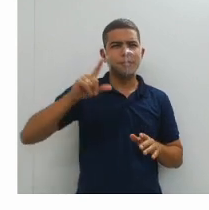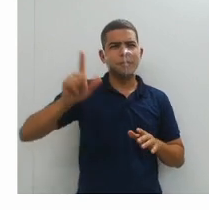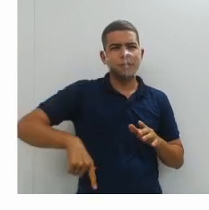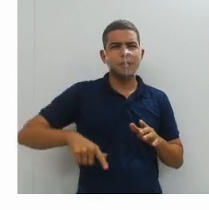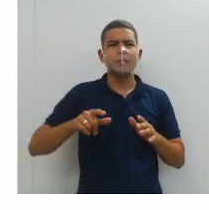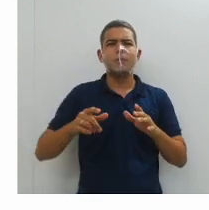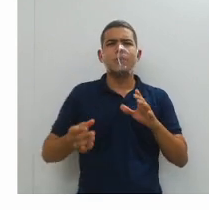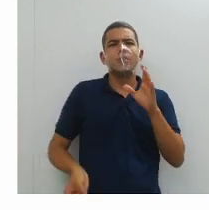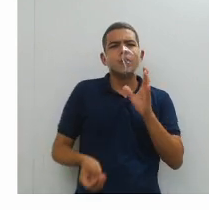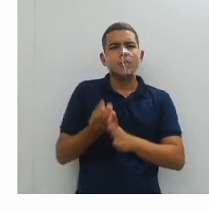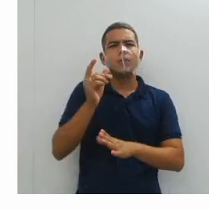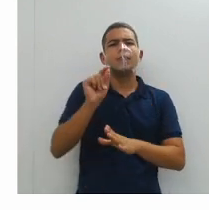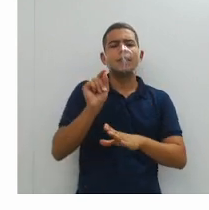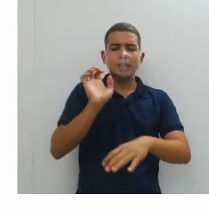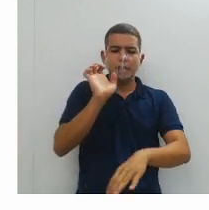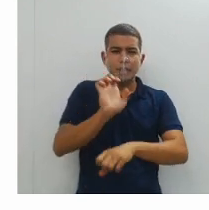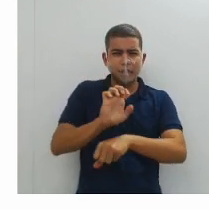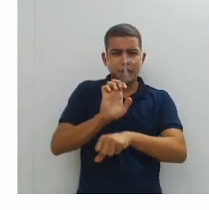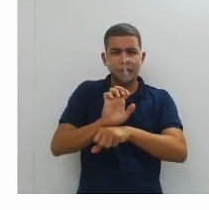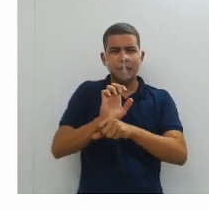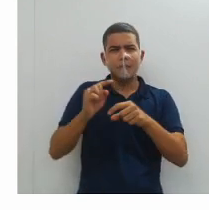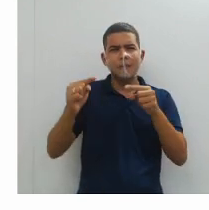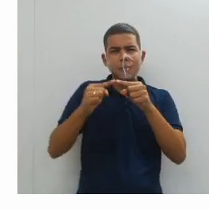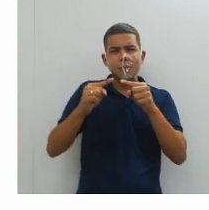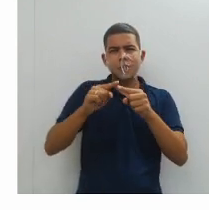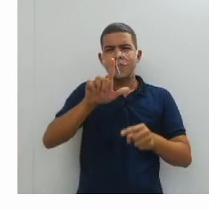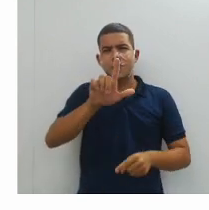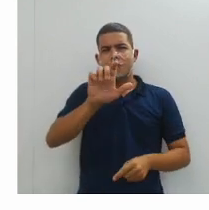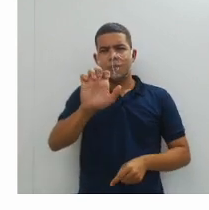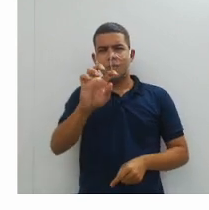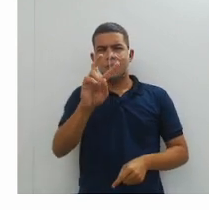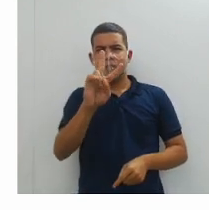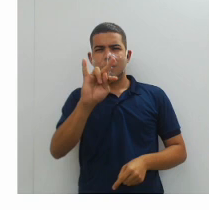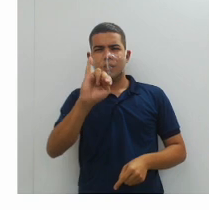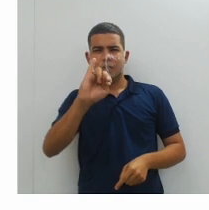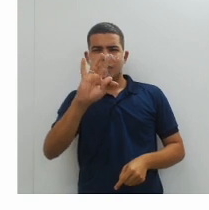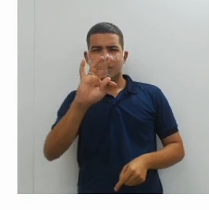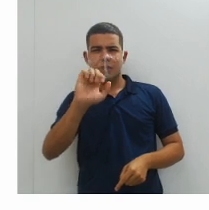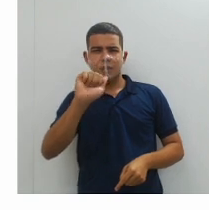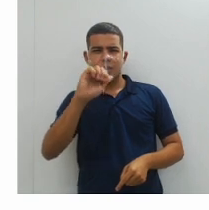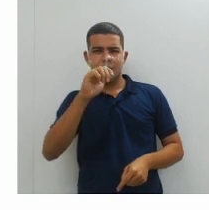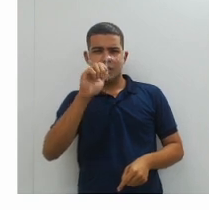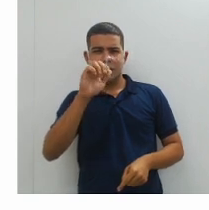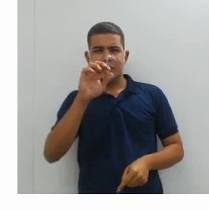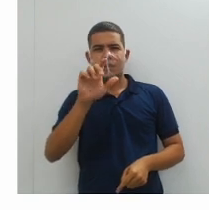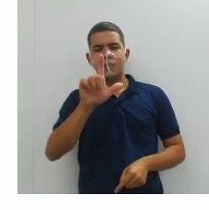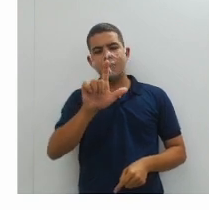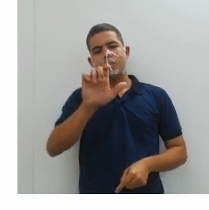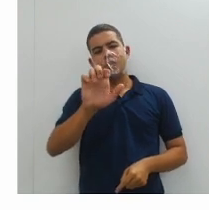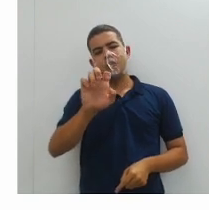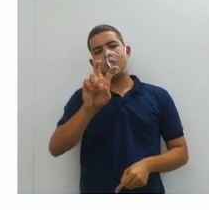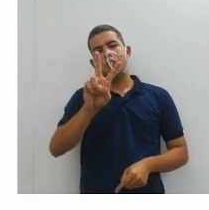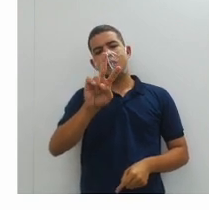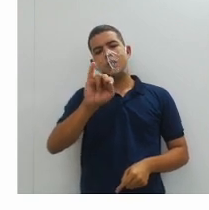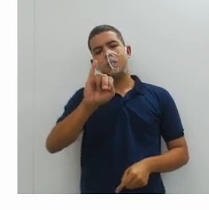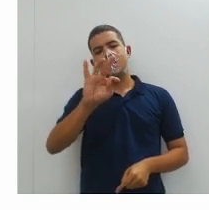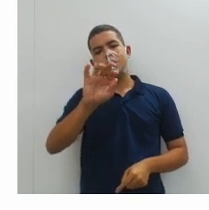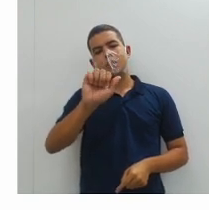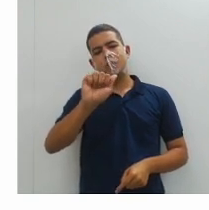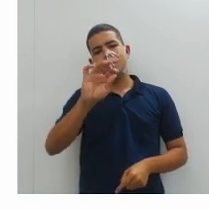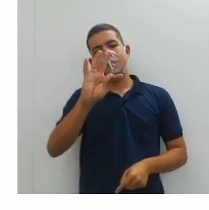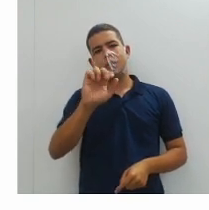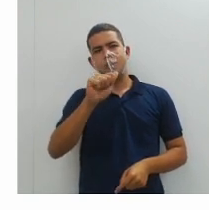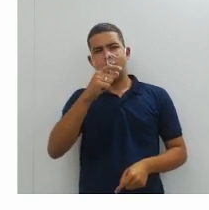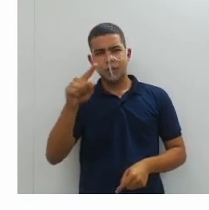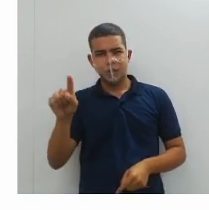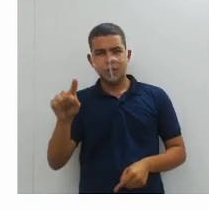de Leviatã, compara a um monstro bíblico, gigantesco, que seria o soberano também